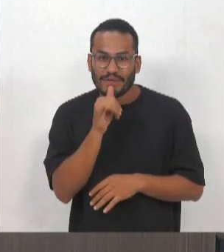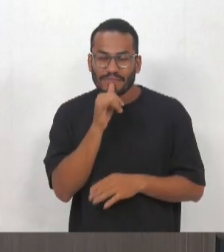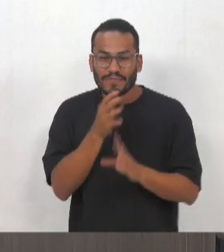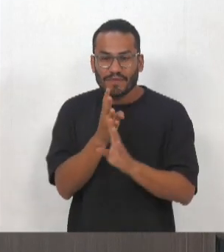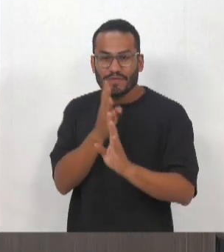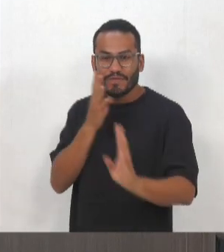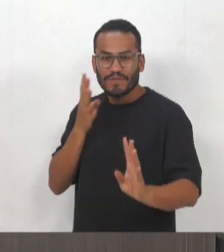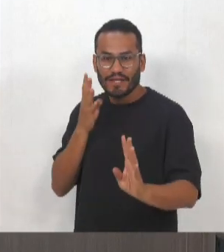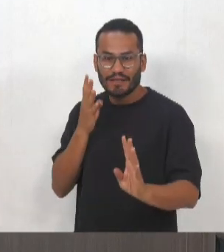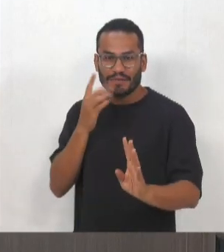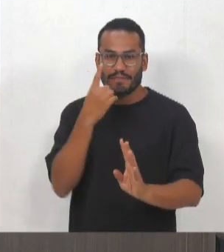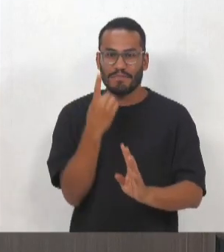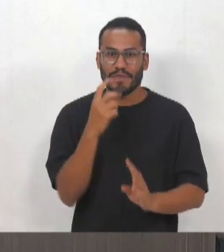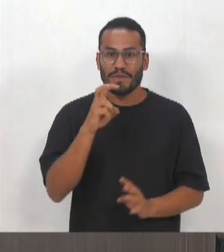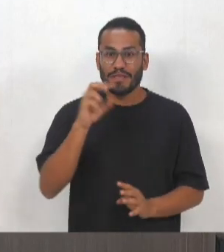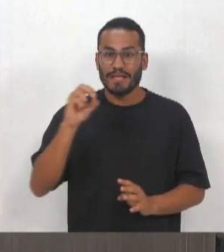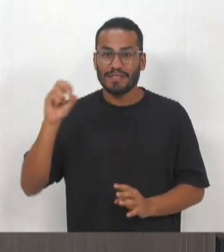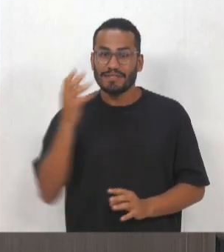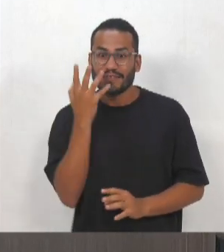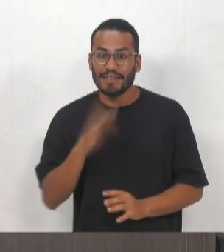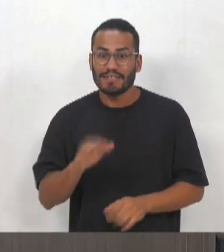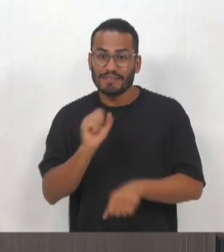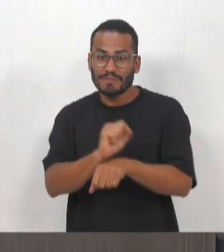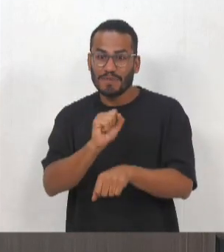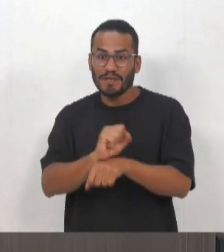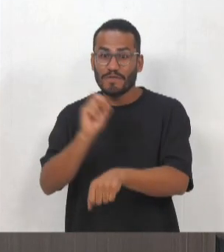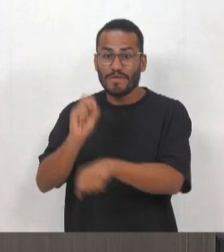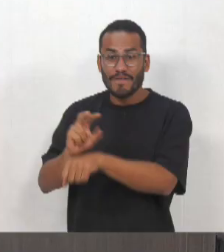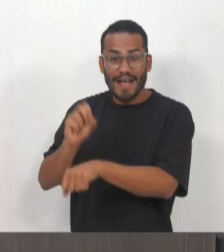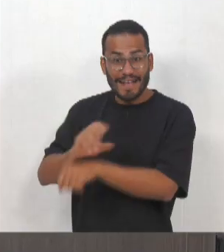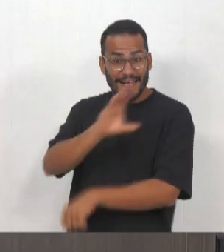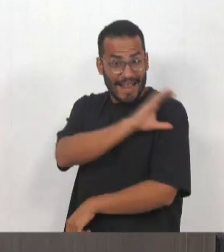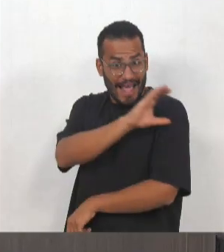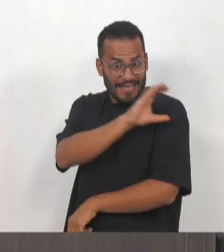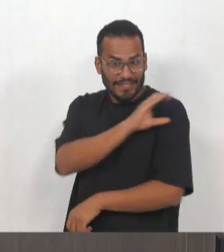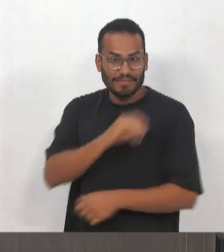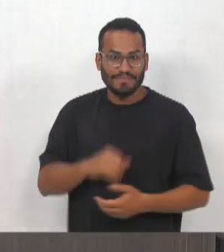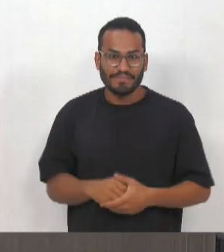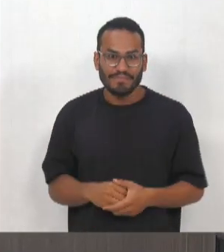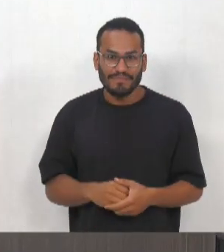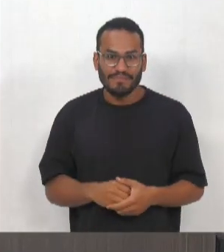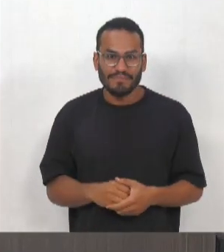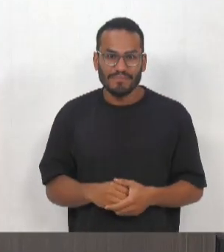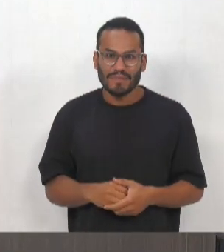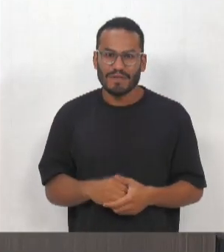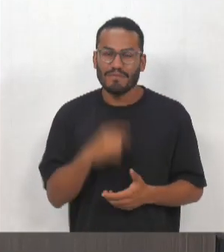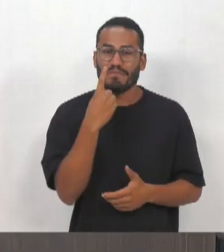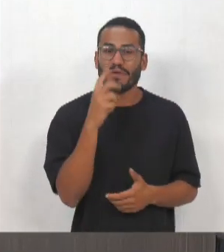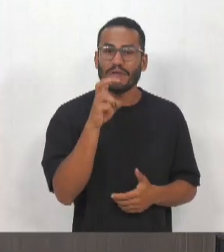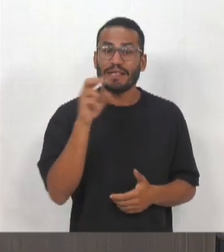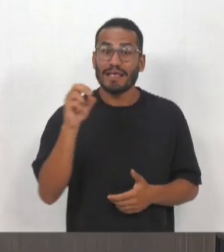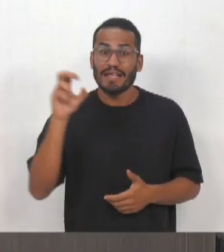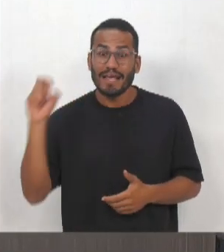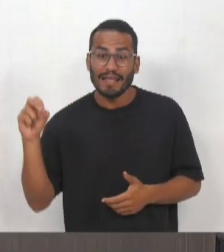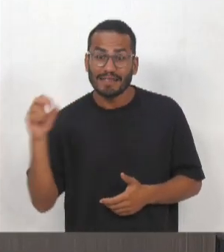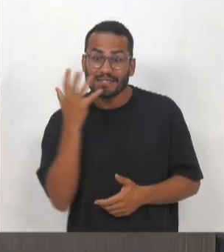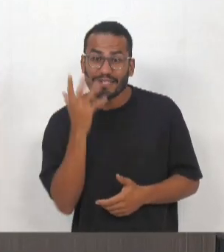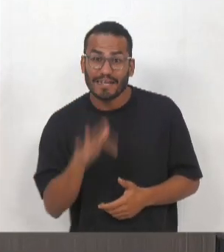fila das 1.500 crianças que estão aguardando vaga nas creches. São 1.500